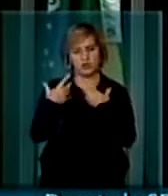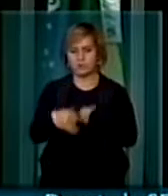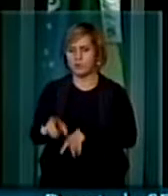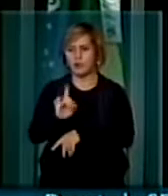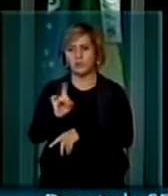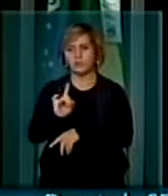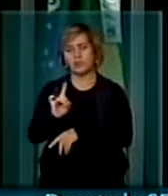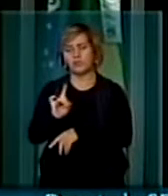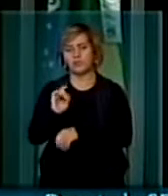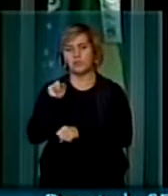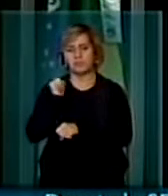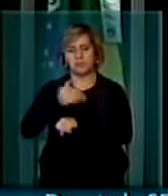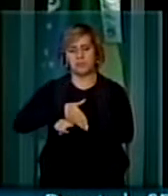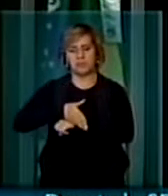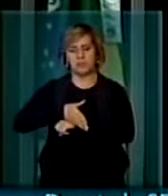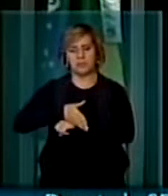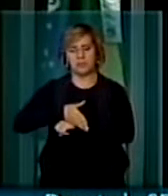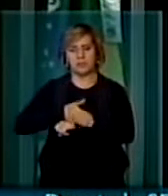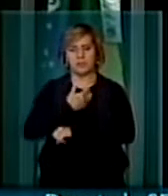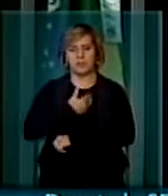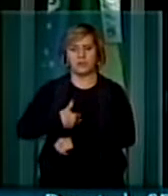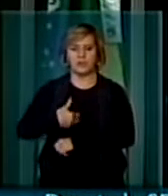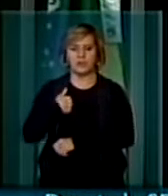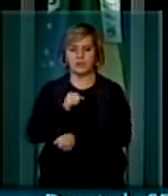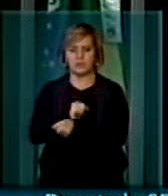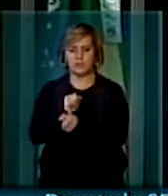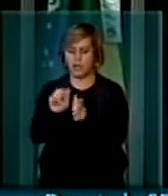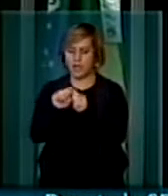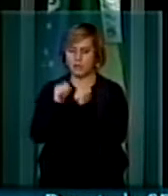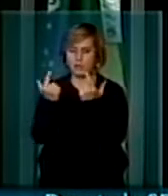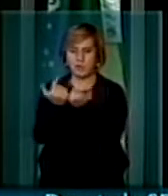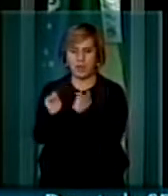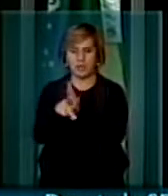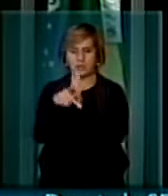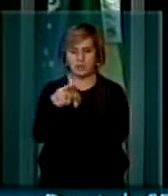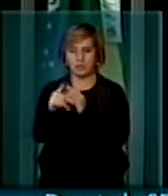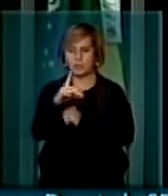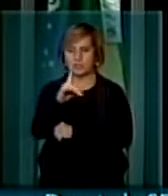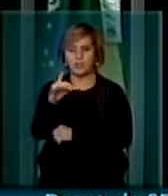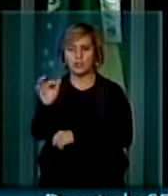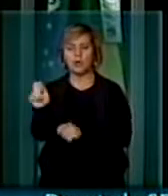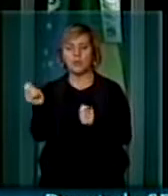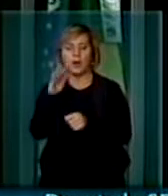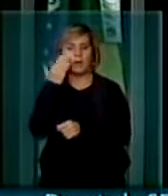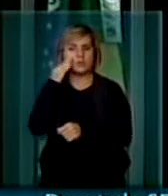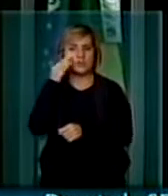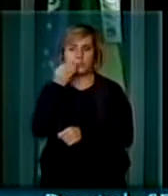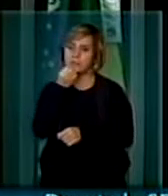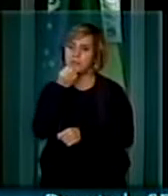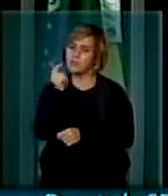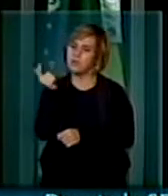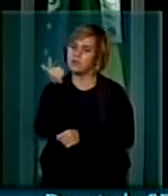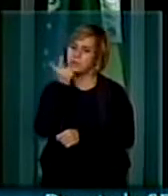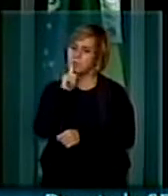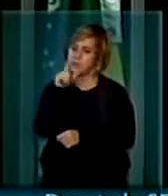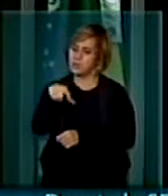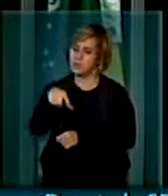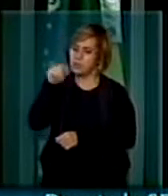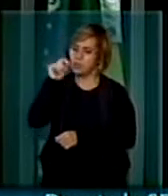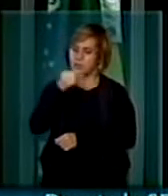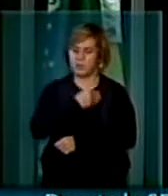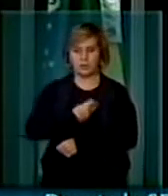a intervenção e espero que a Assembleia Legislativa, a Câmara Legislativa do Distrito Federal tenha lucidez para poder eleger um